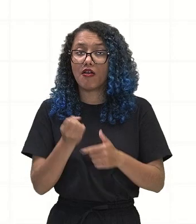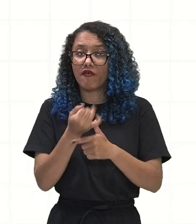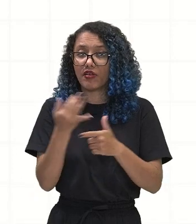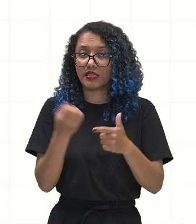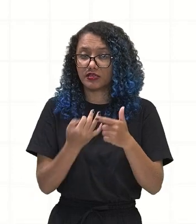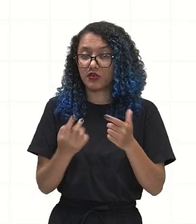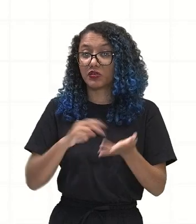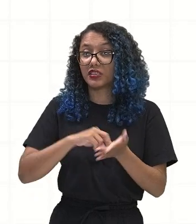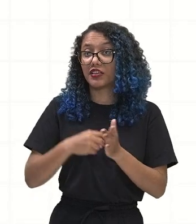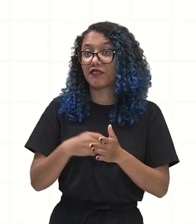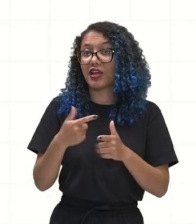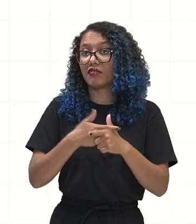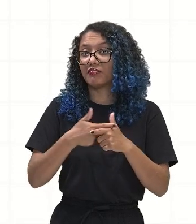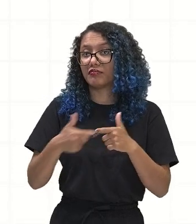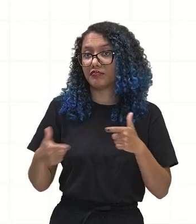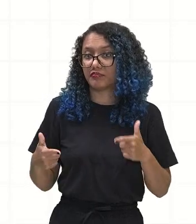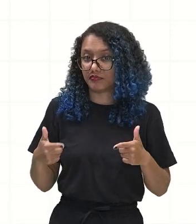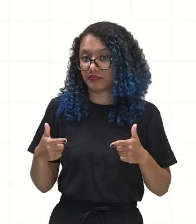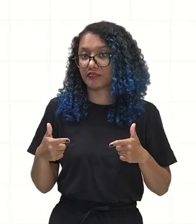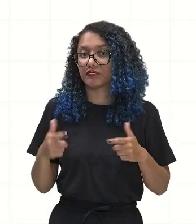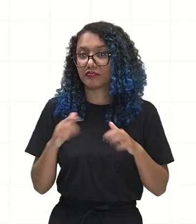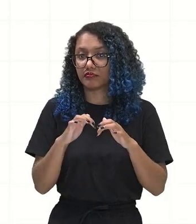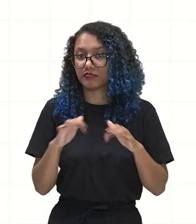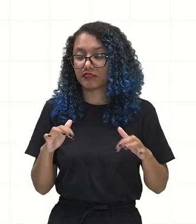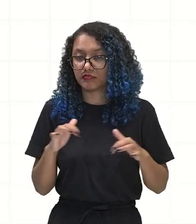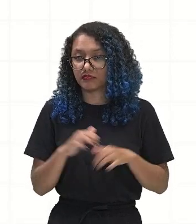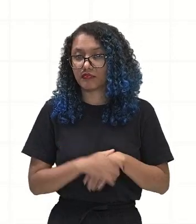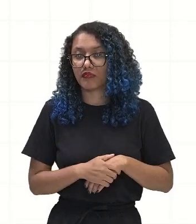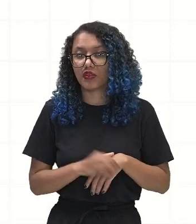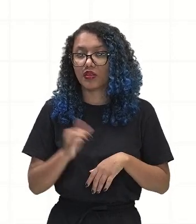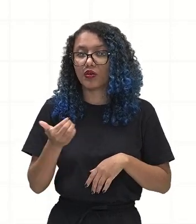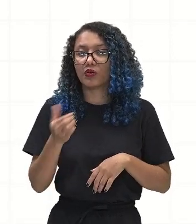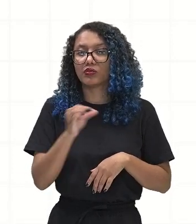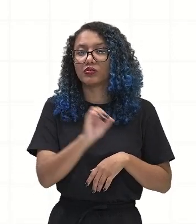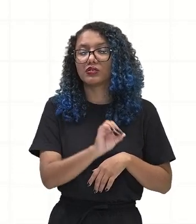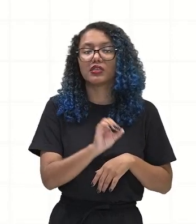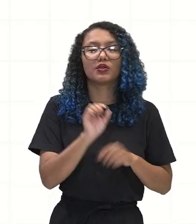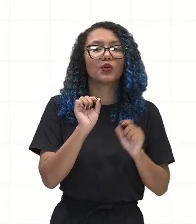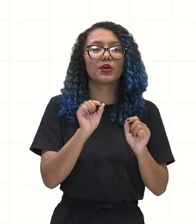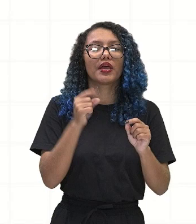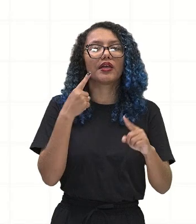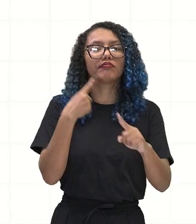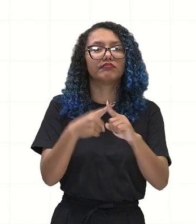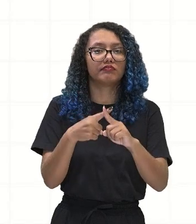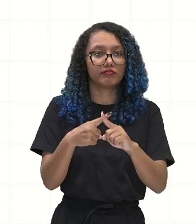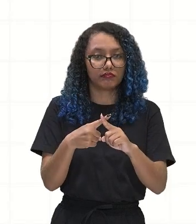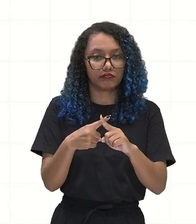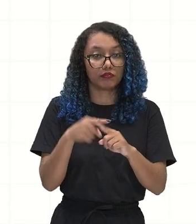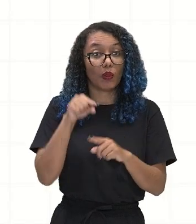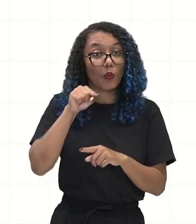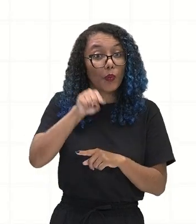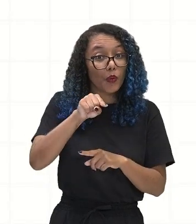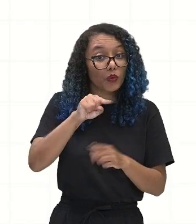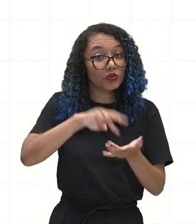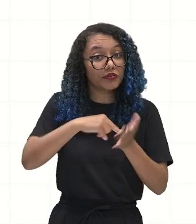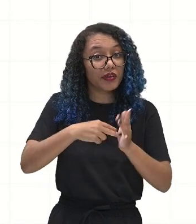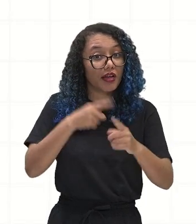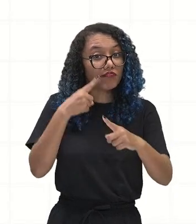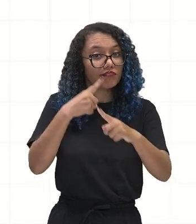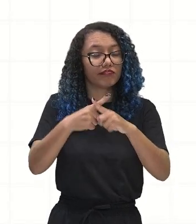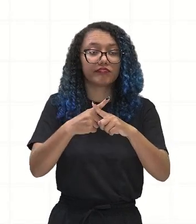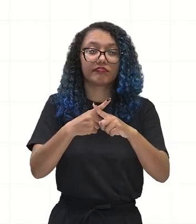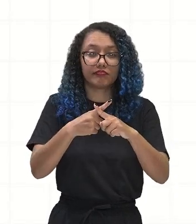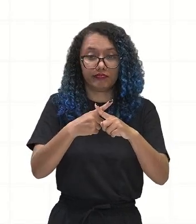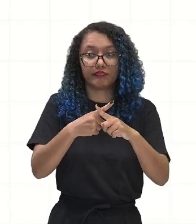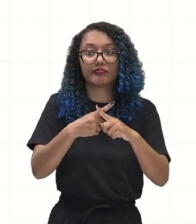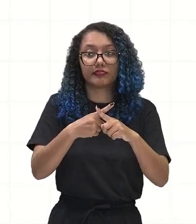tá? E esse 200, o que ele está fazendo aqui, ó? Multiplicando, olha o pontinho, multiplicando, tá? Então,